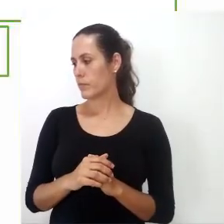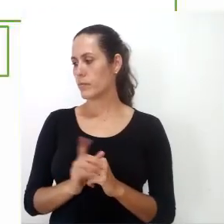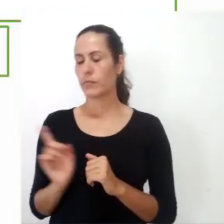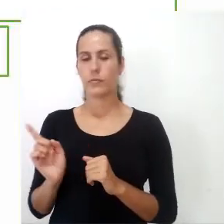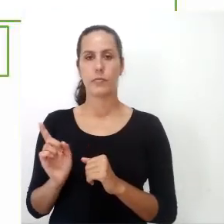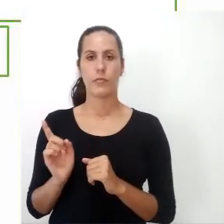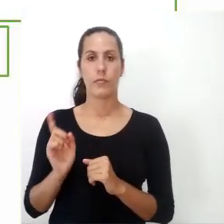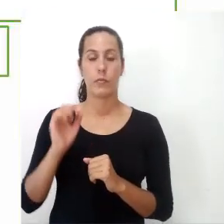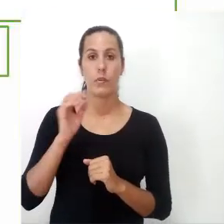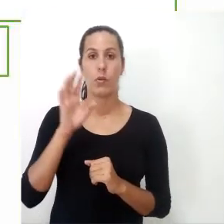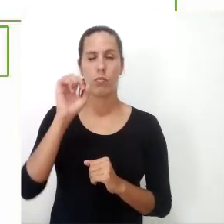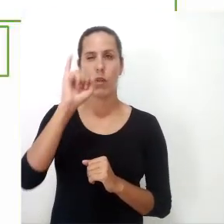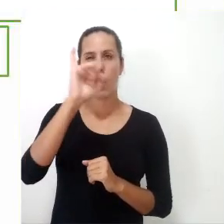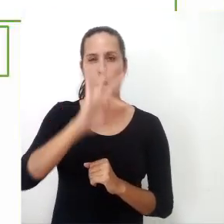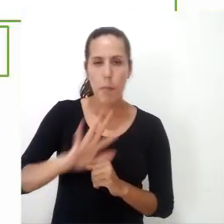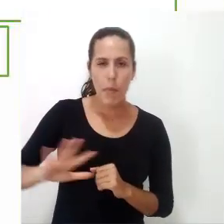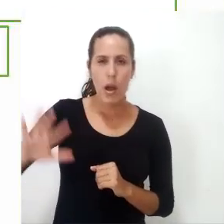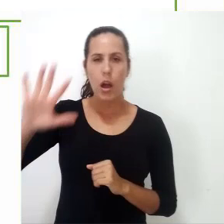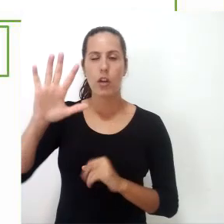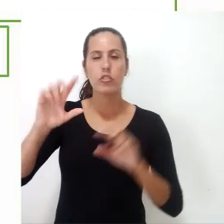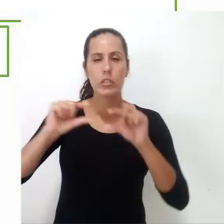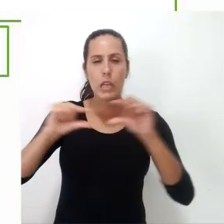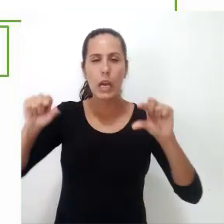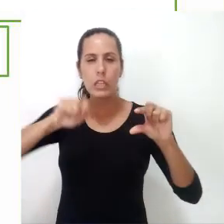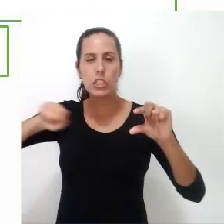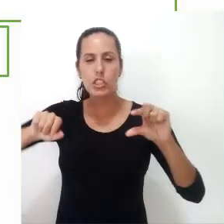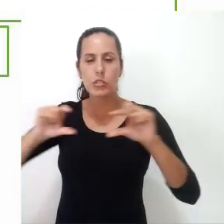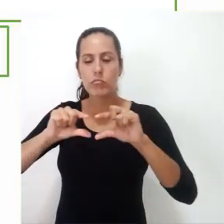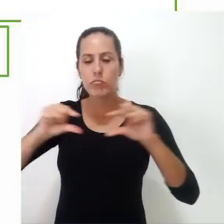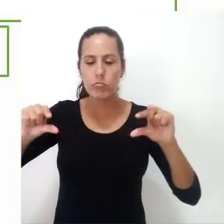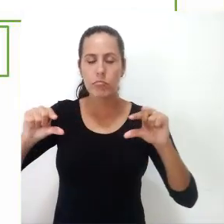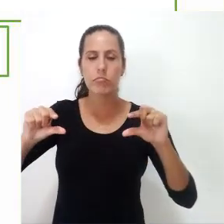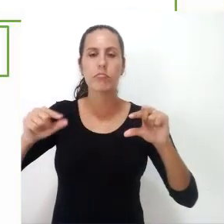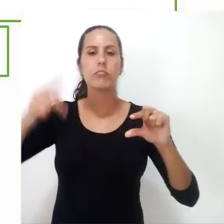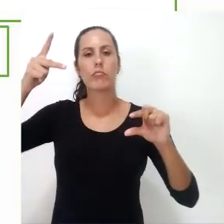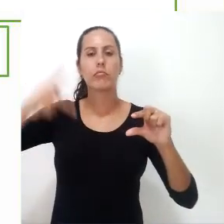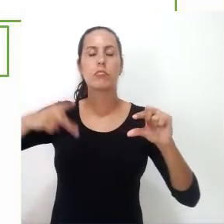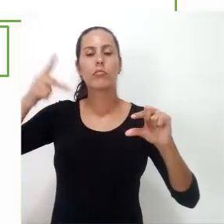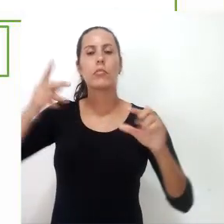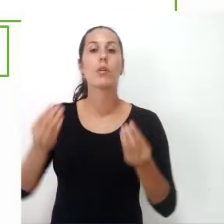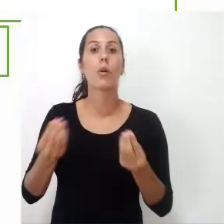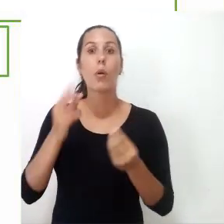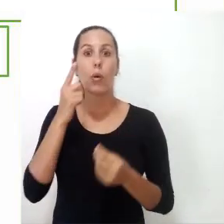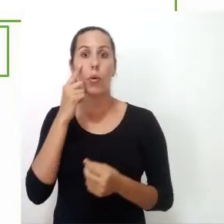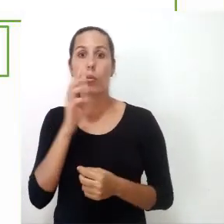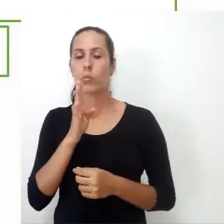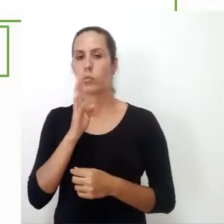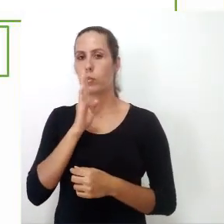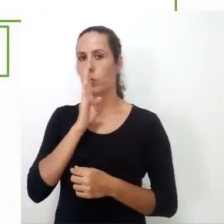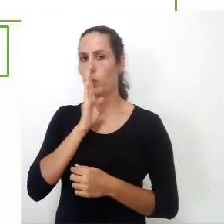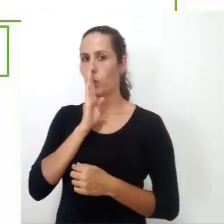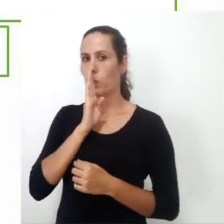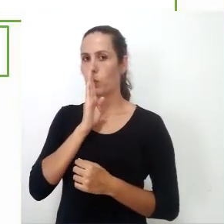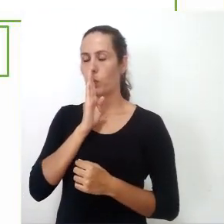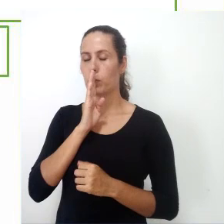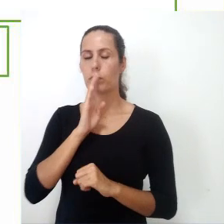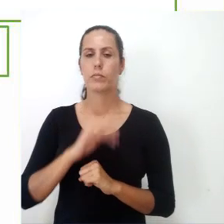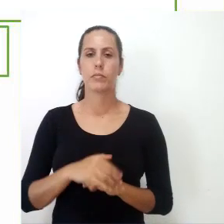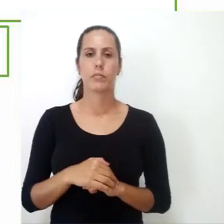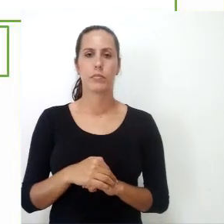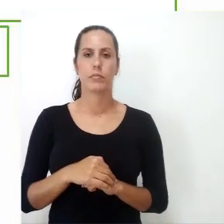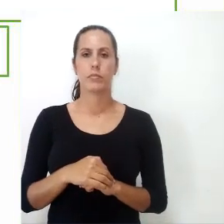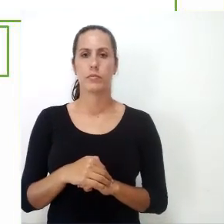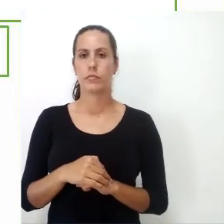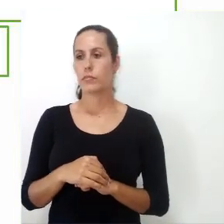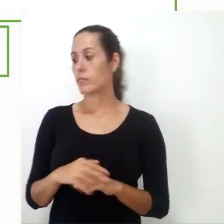texto aqui, nós temos aí, olha, ele é um texto que há a imagem e há o escrito. Ele é multimodal. Veja aí a